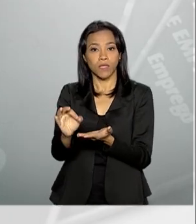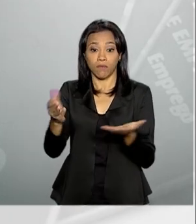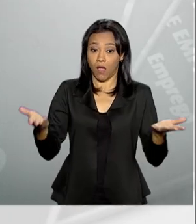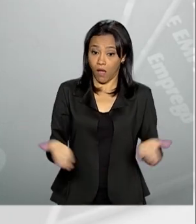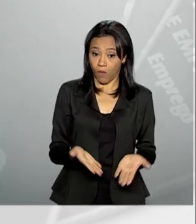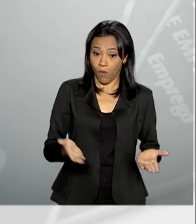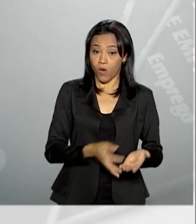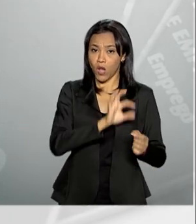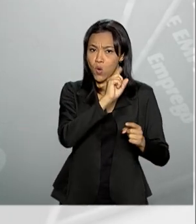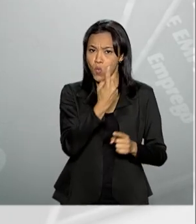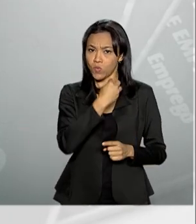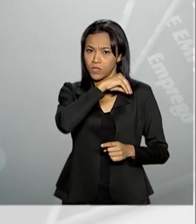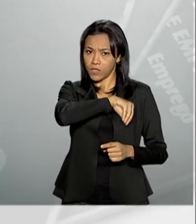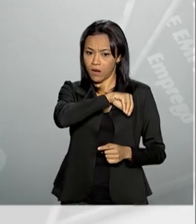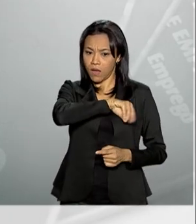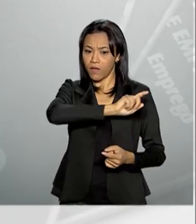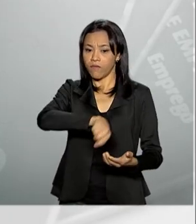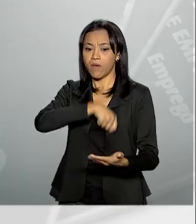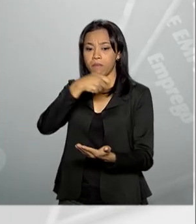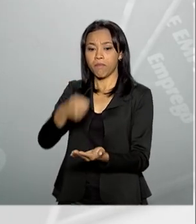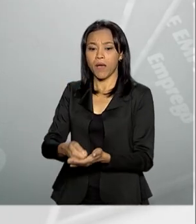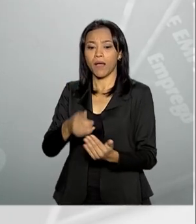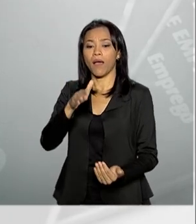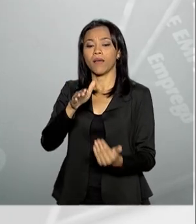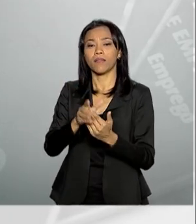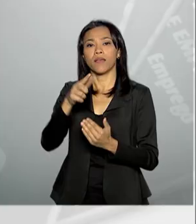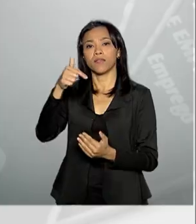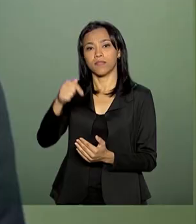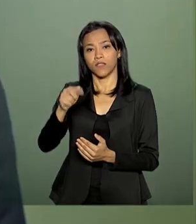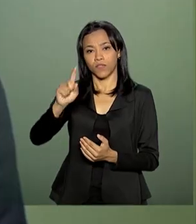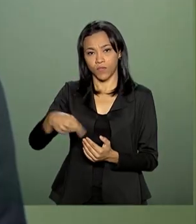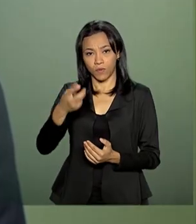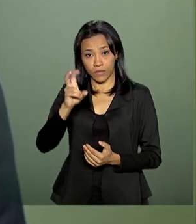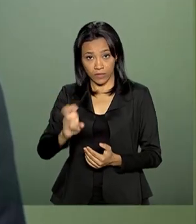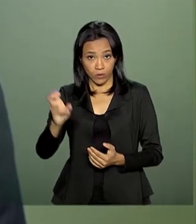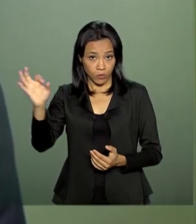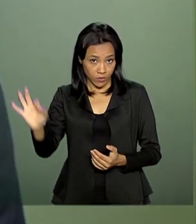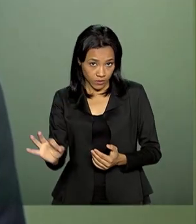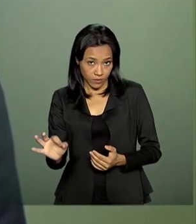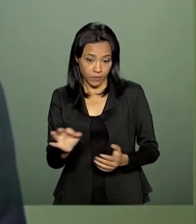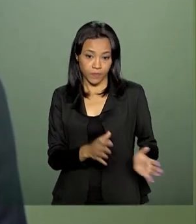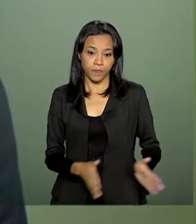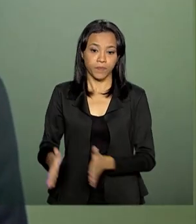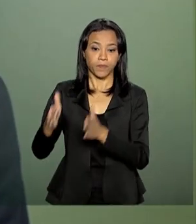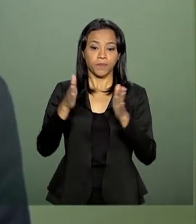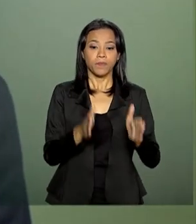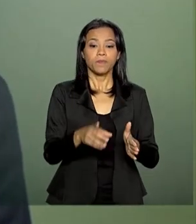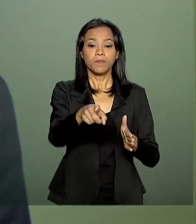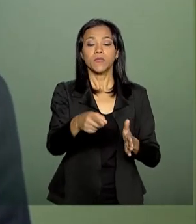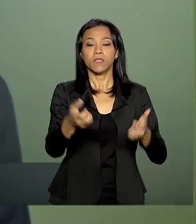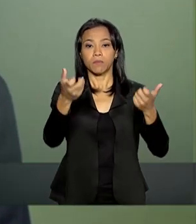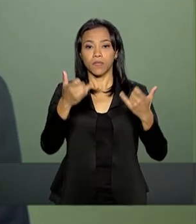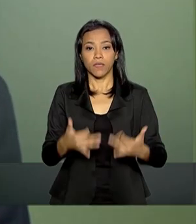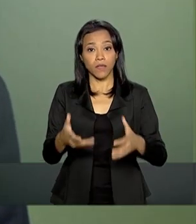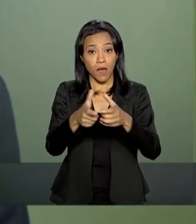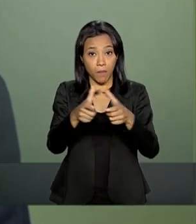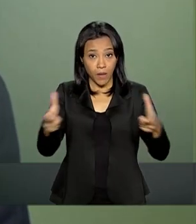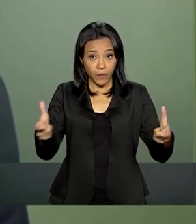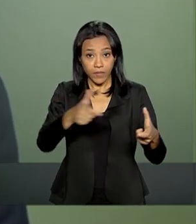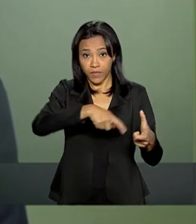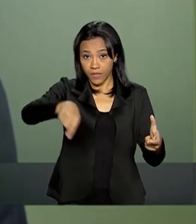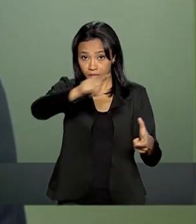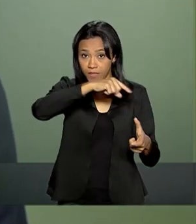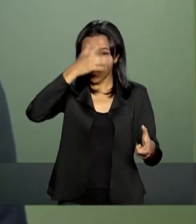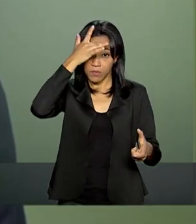ganha até um salário mínimo vai pagar até 7,5%. Considerando que a grande maioria dos segurados hoje estão